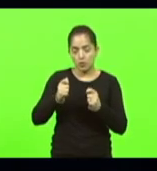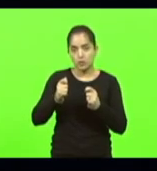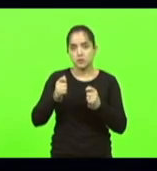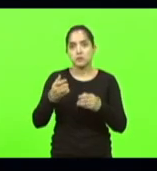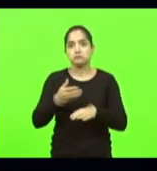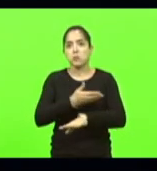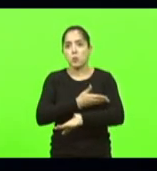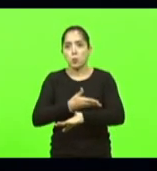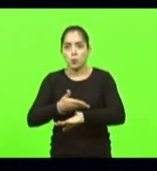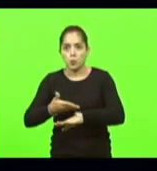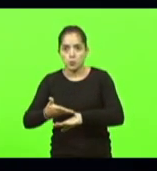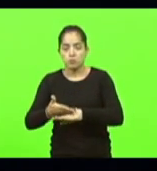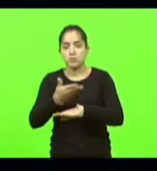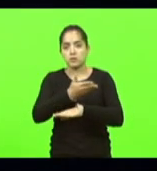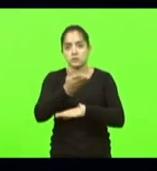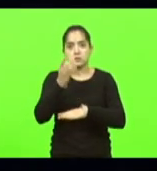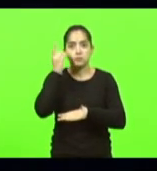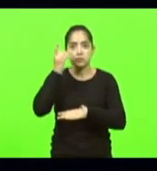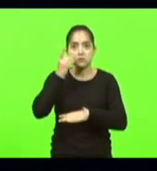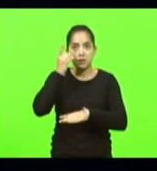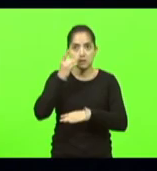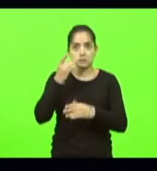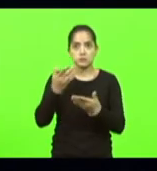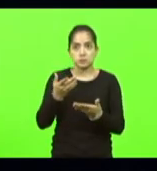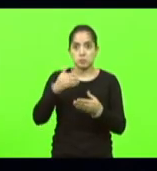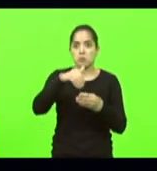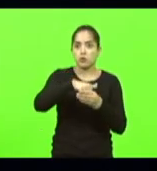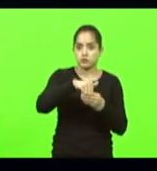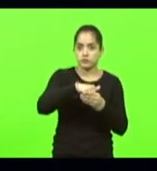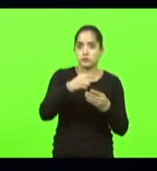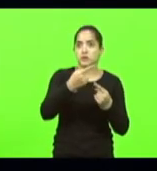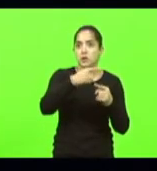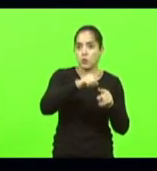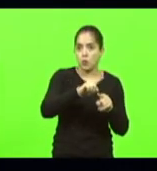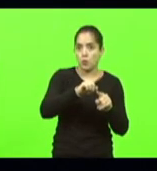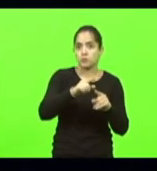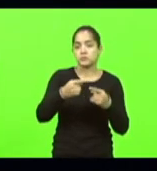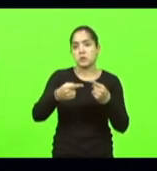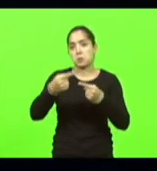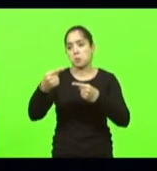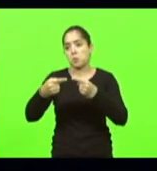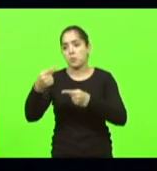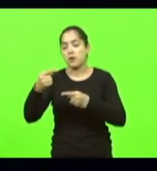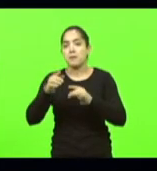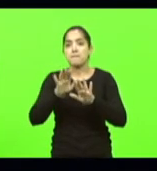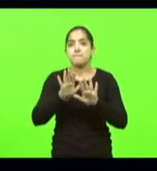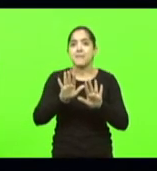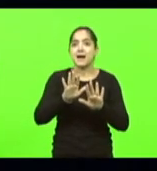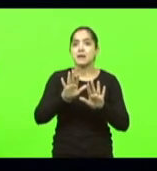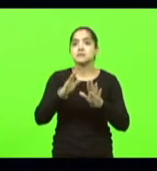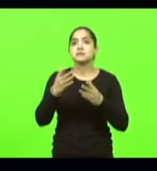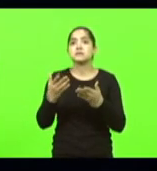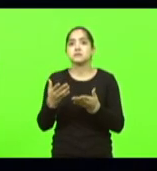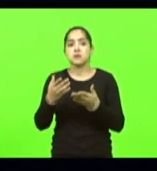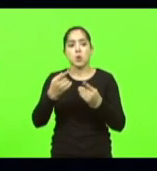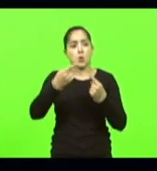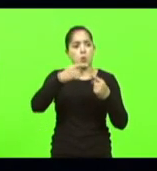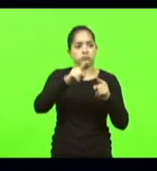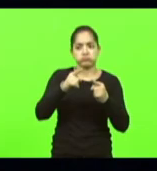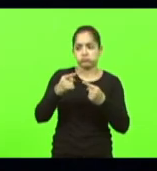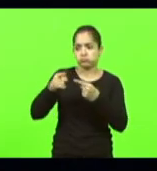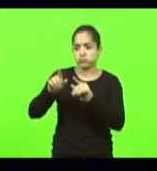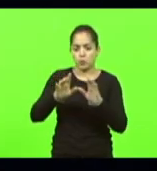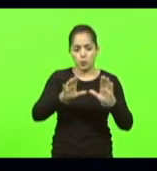aos deputados nós podemos votar contra divergir mas ninguém é que tem o direito de atacar